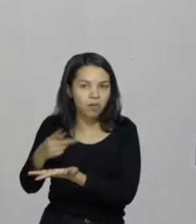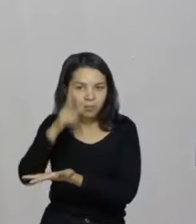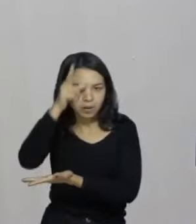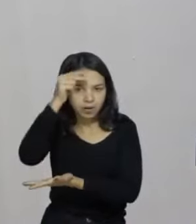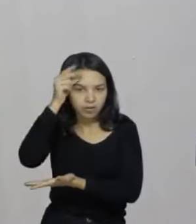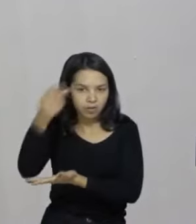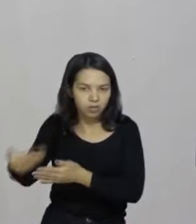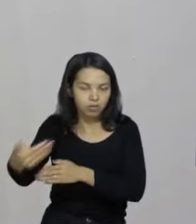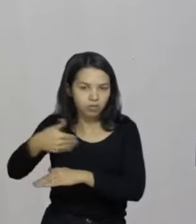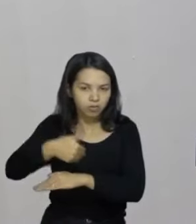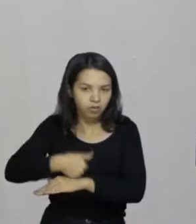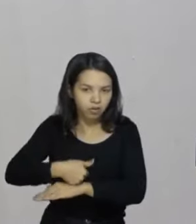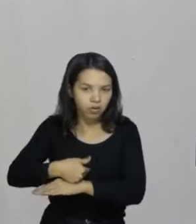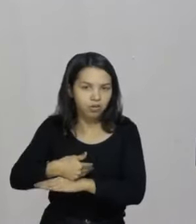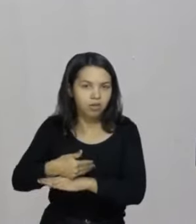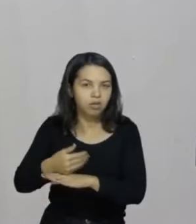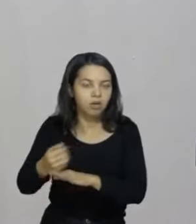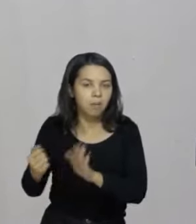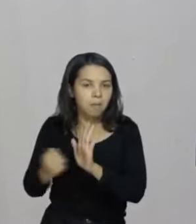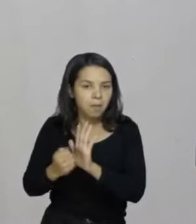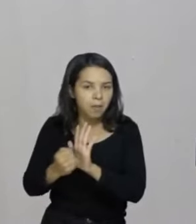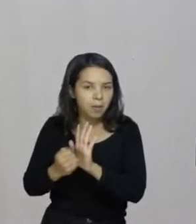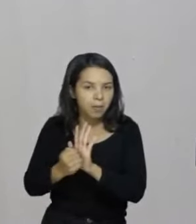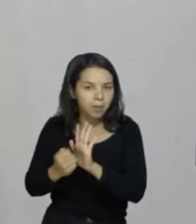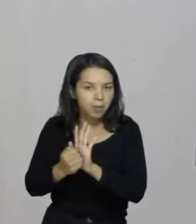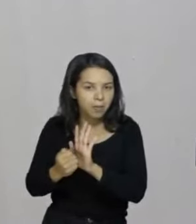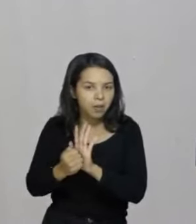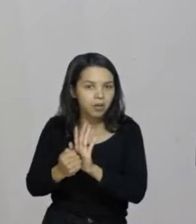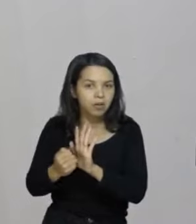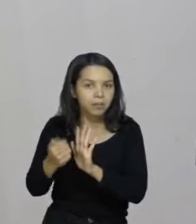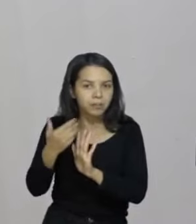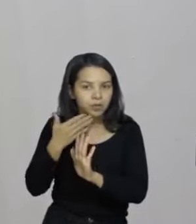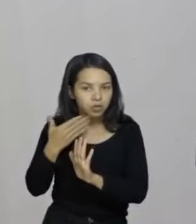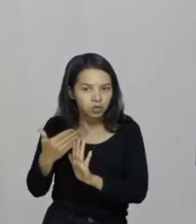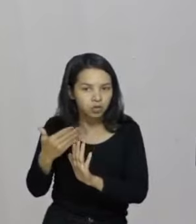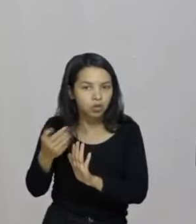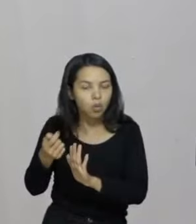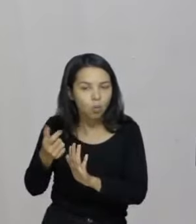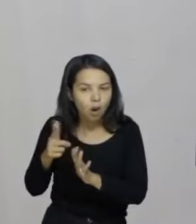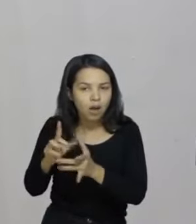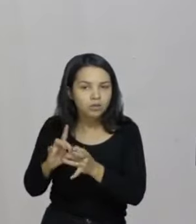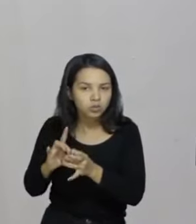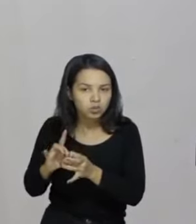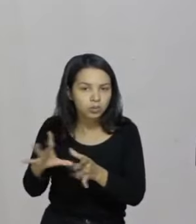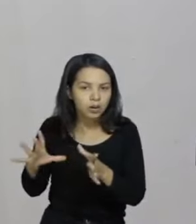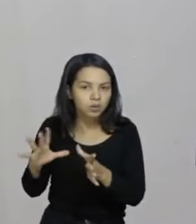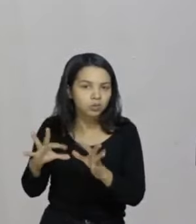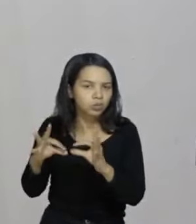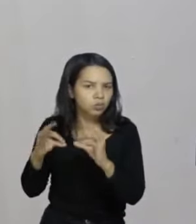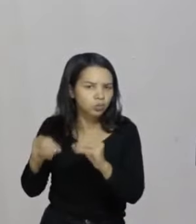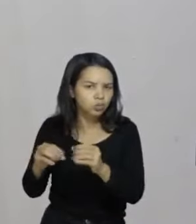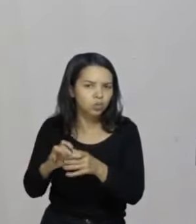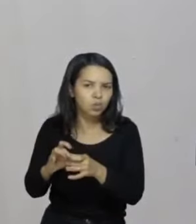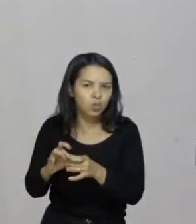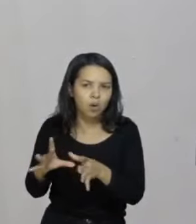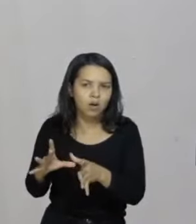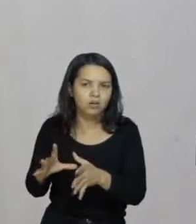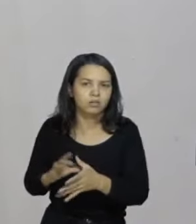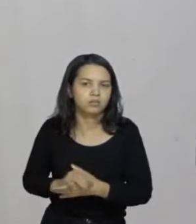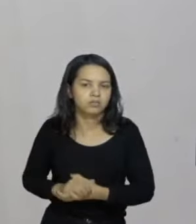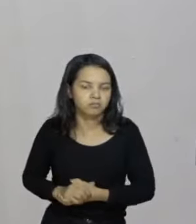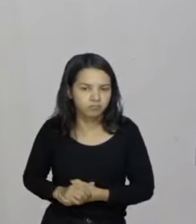tudo quase tudo liberado quase tudo não tá ficando nada para